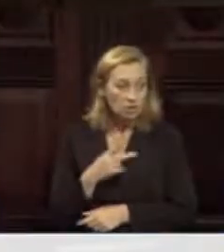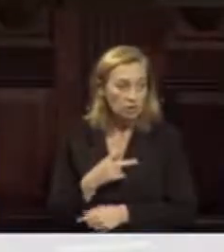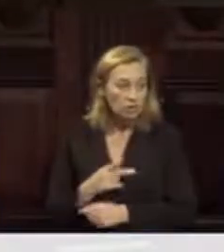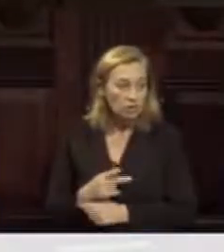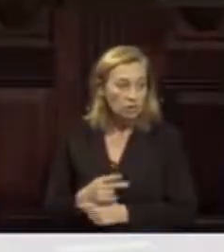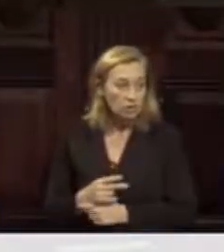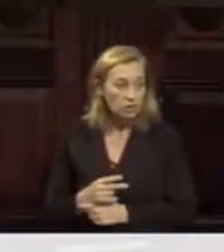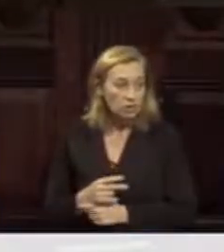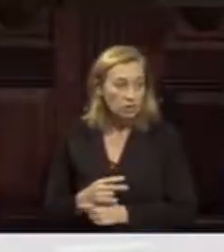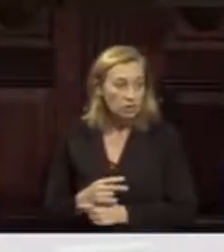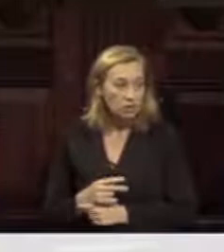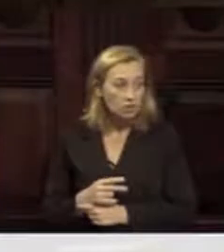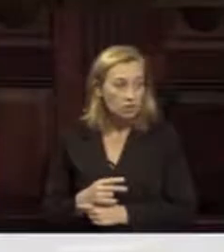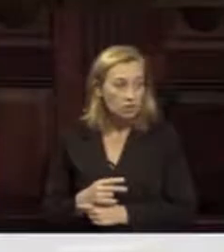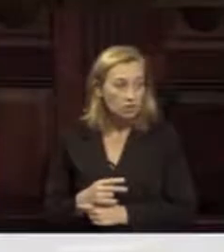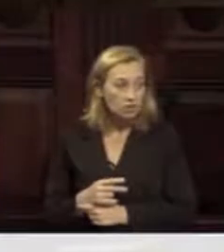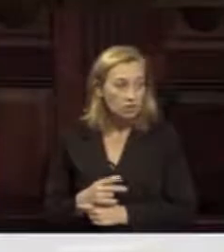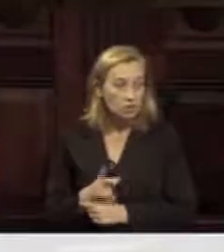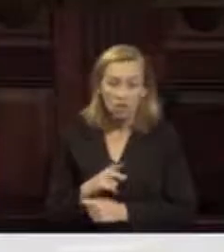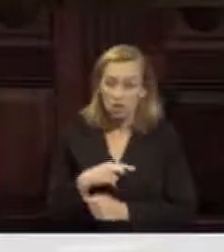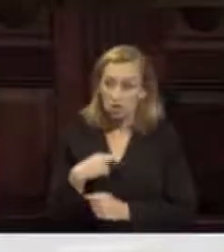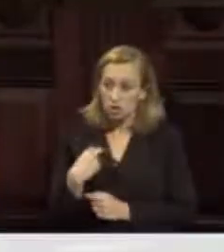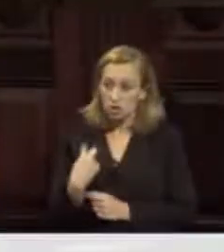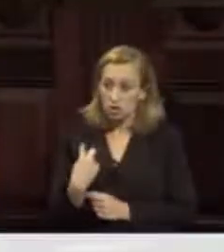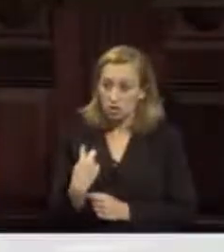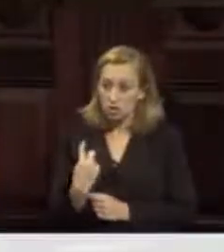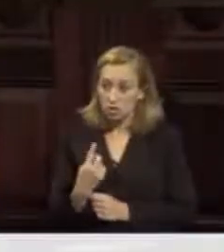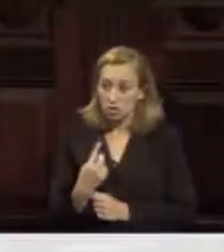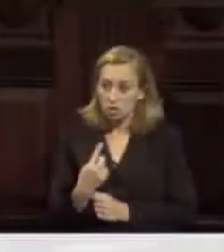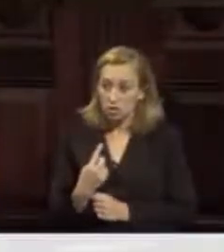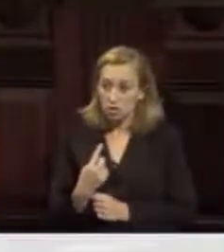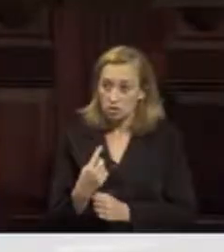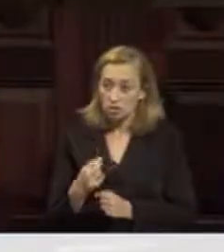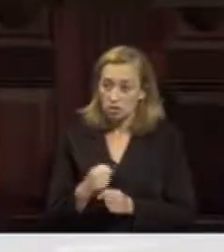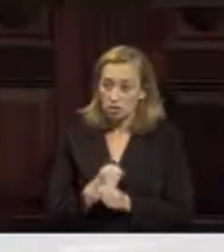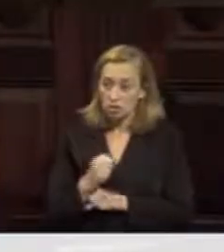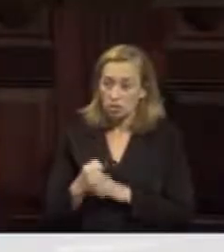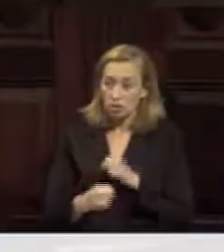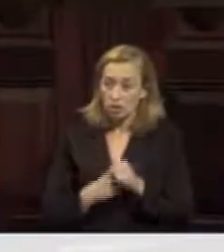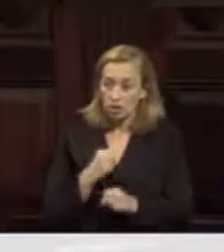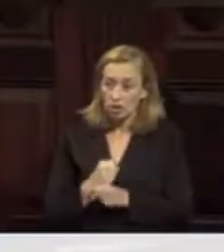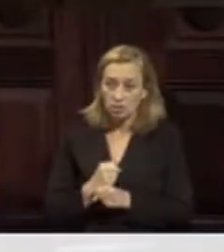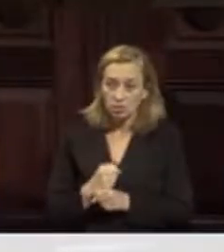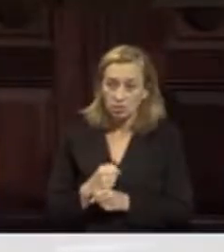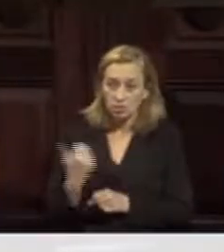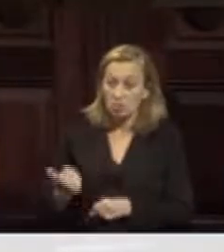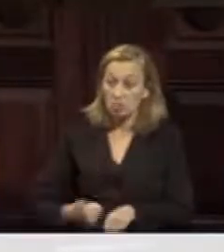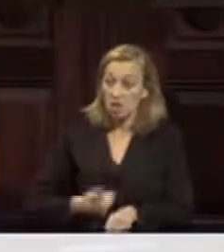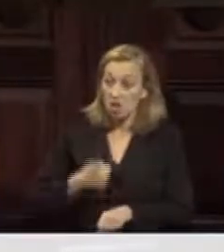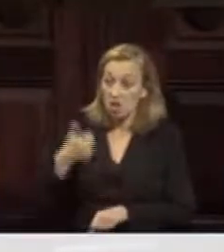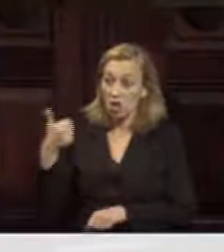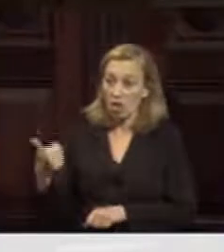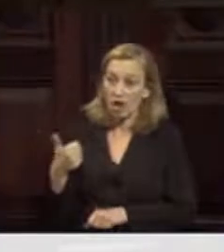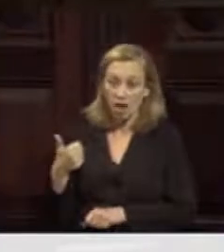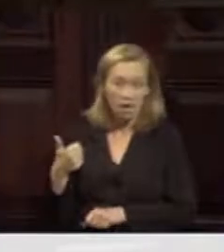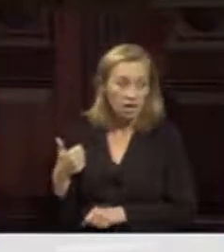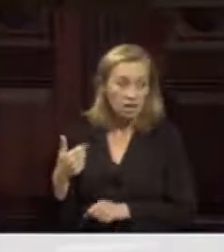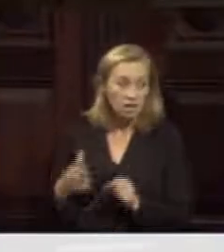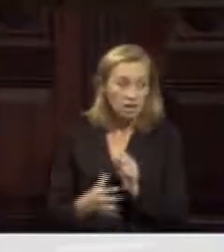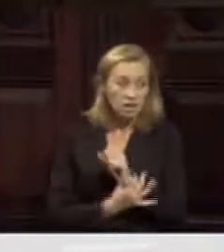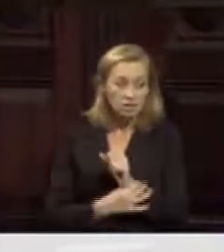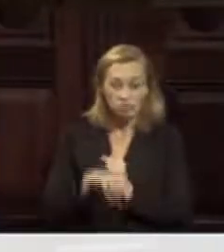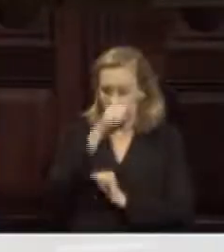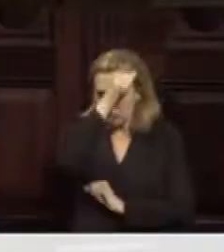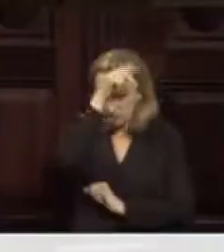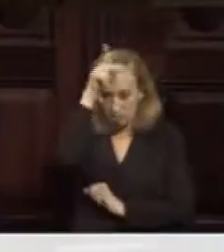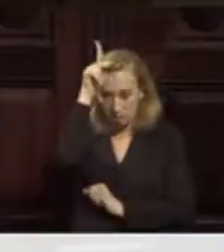bilhão poderemos transcorrer um ano na segurança pública. Portanto, a conta